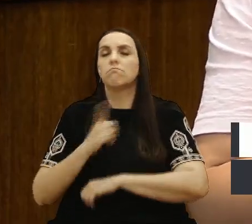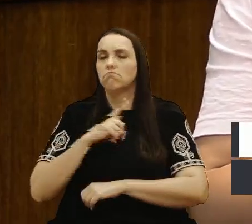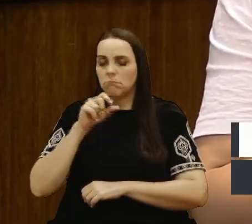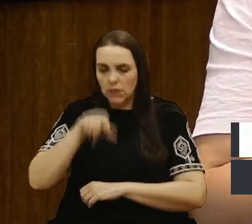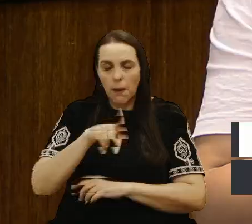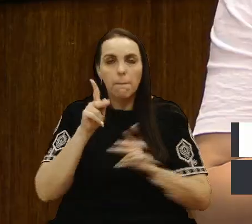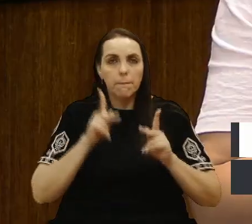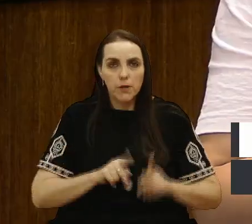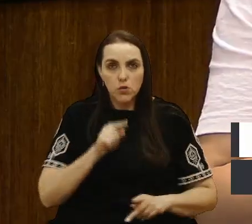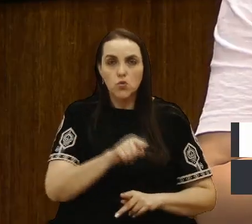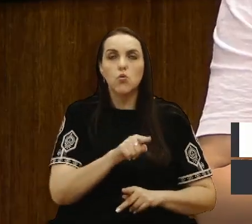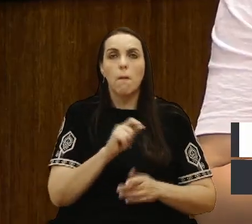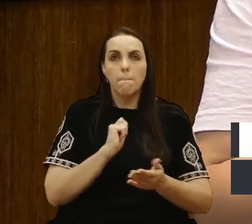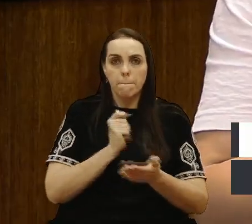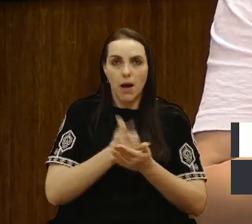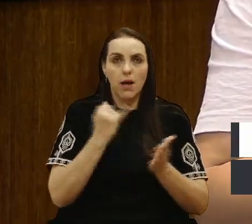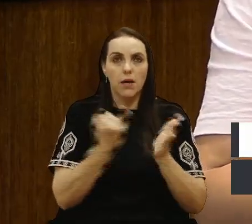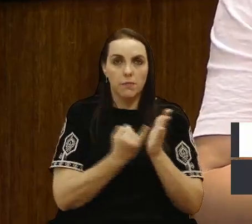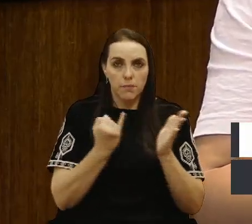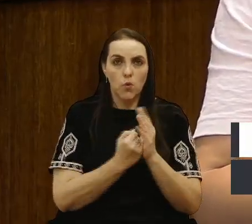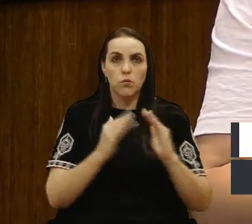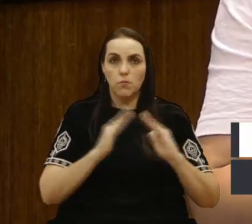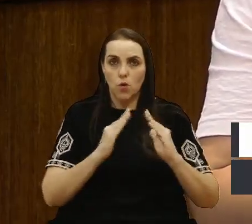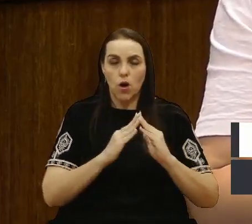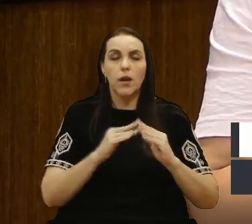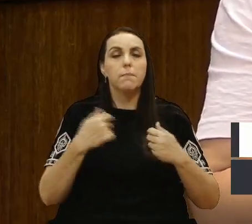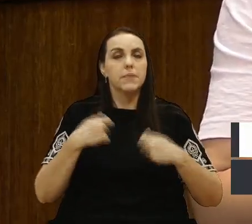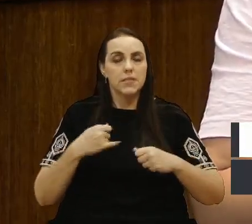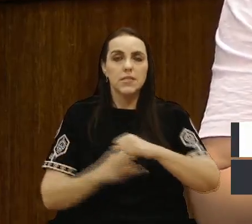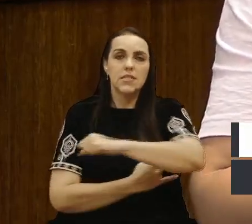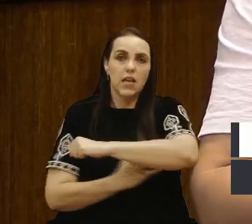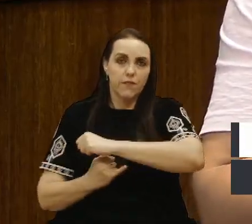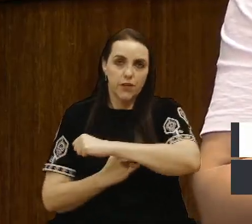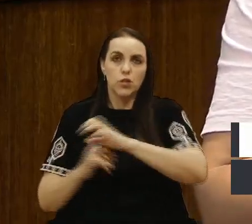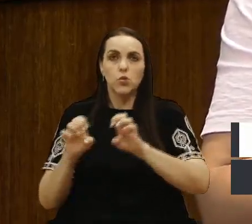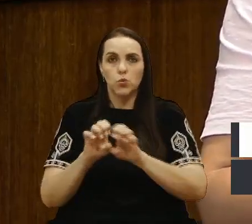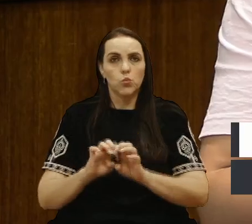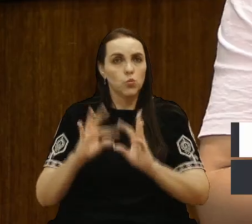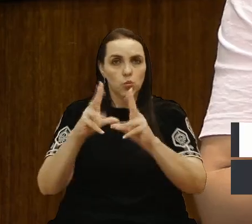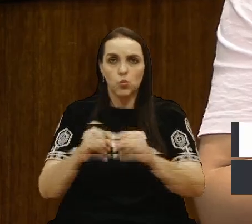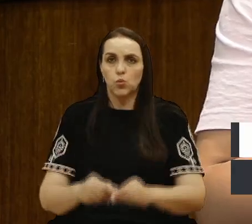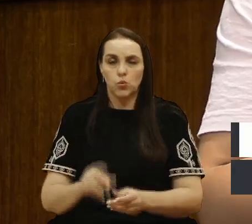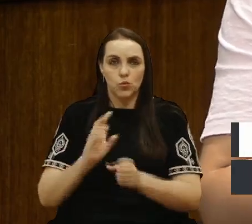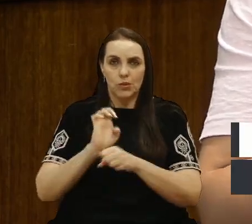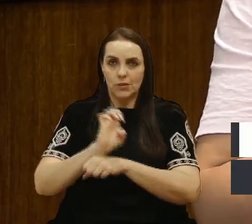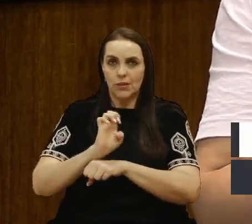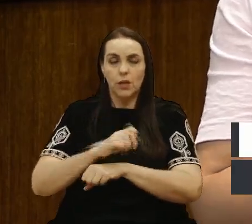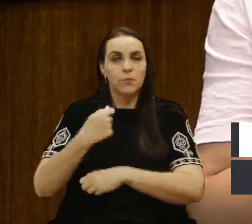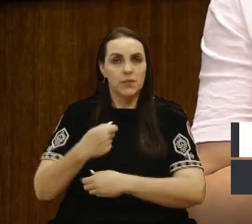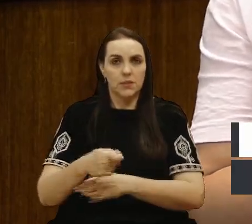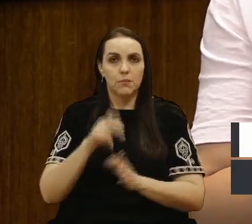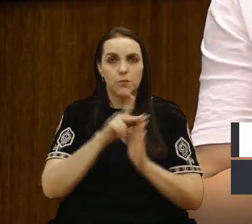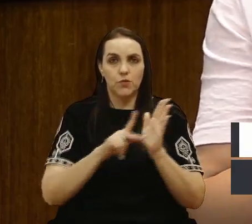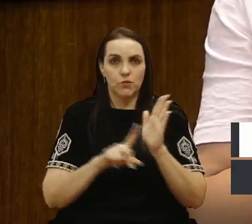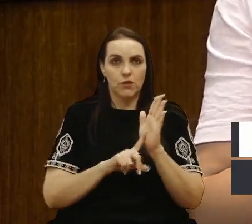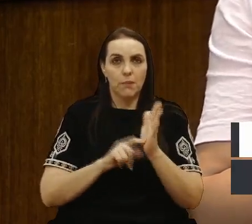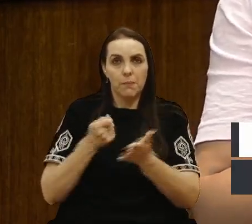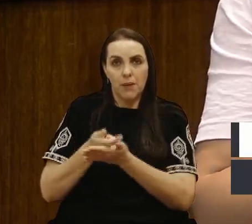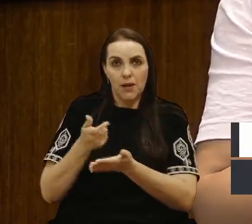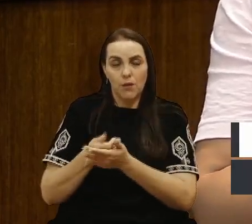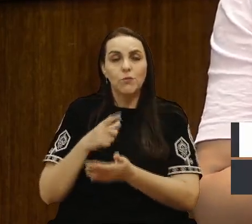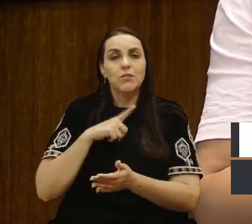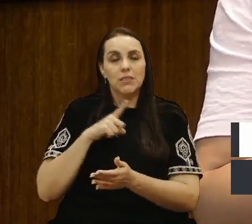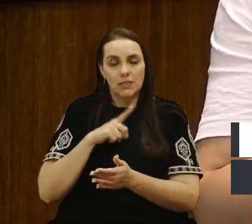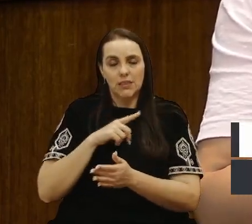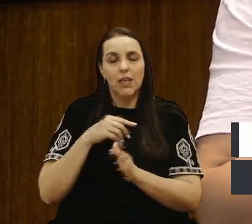ter infraestrutura básica do Estado, né? E o projeto de lei que nós propusemos enquanto mandato é justamente para isso, porque há uma ordem de serviço, inclusive na